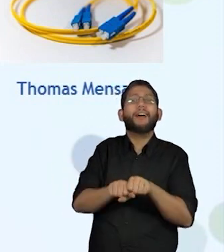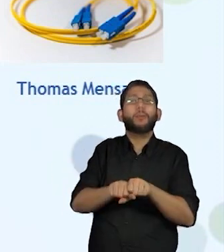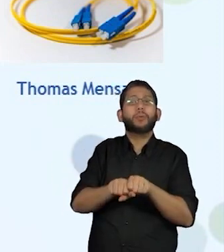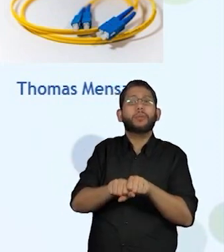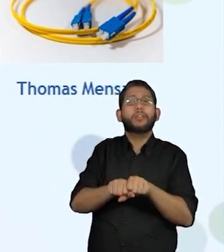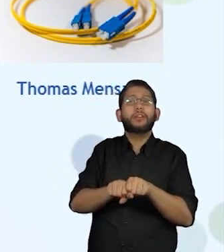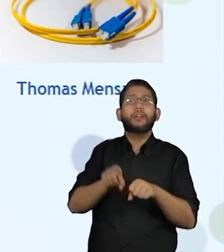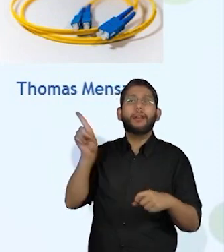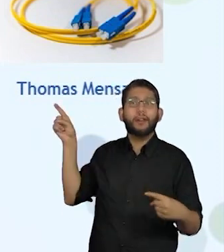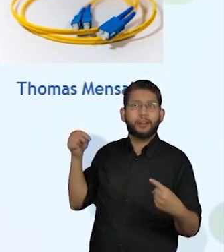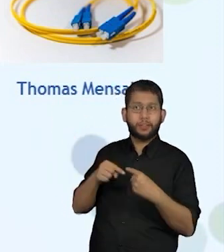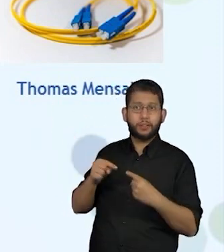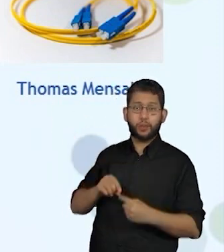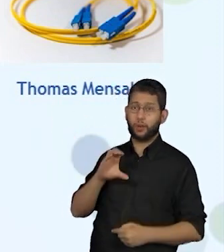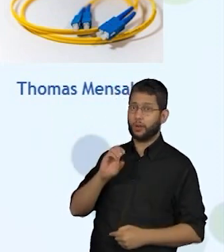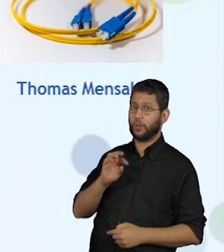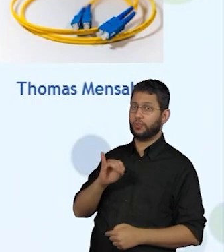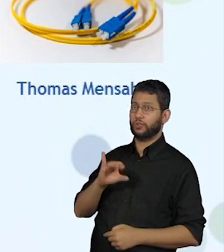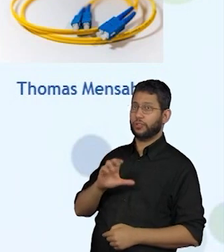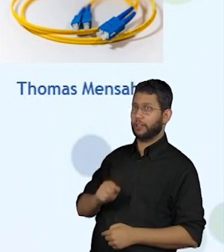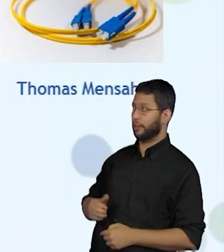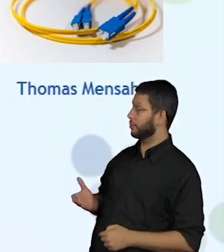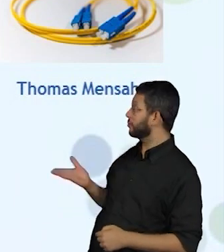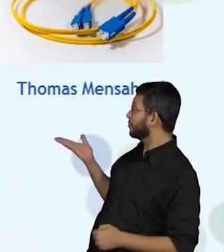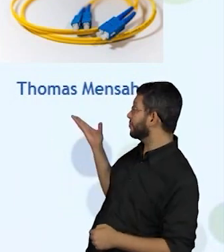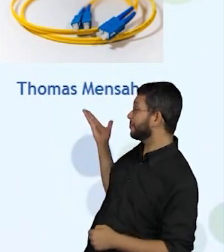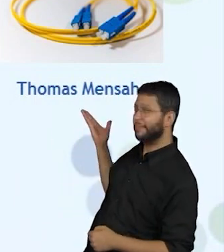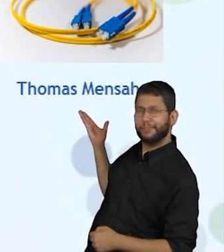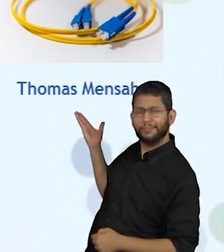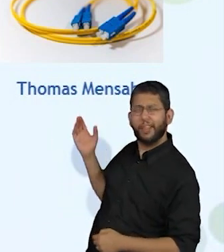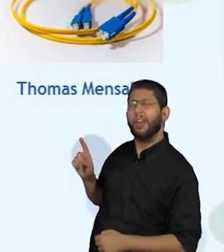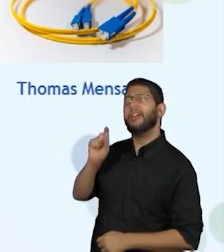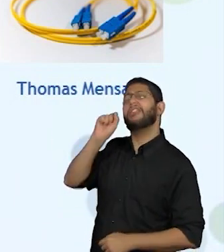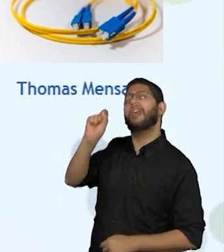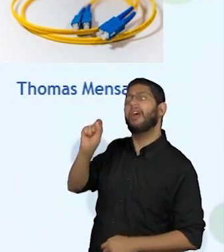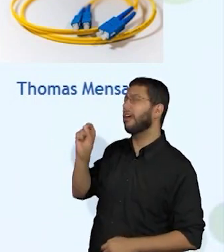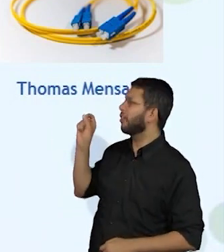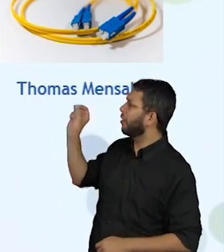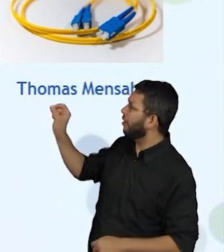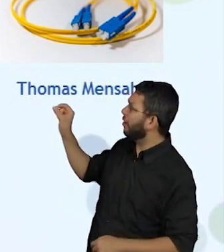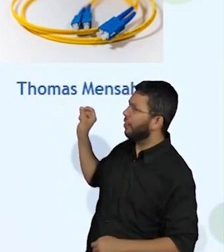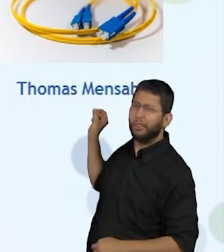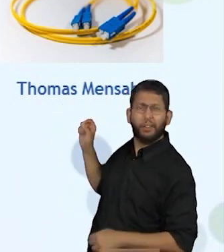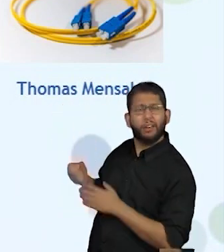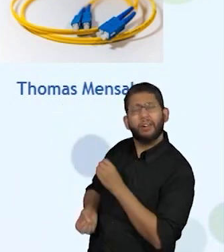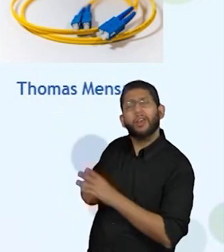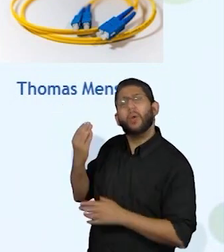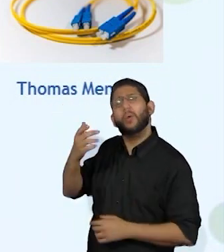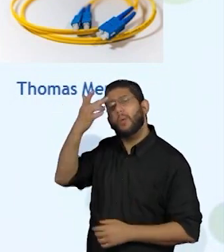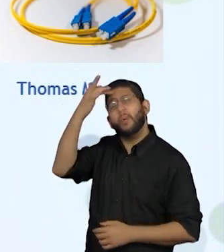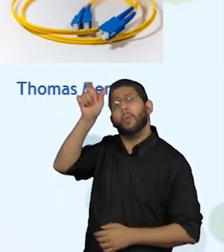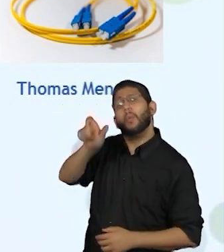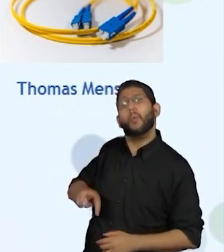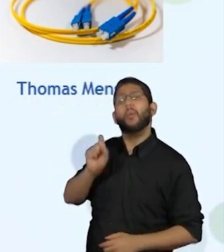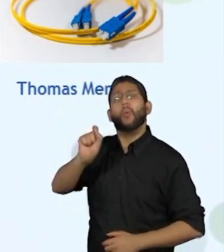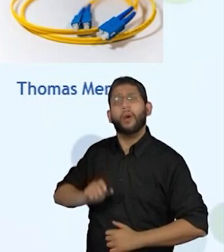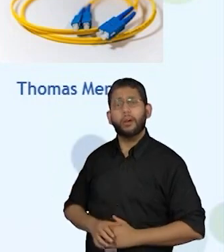ótica, que sem eles não teríamos internet. Todas essas invenções, elas foram criadas